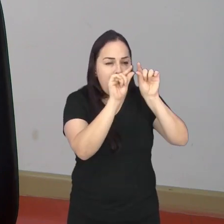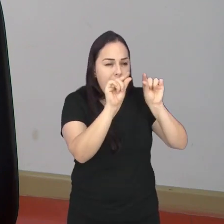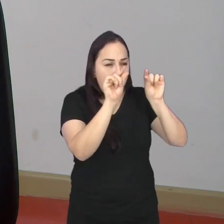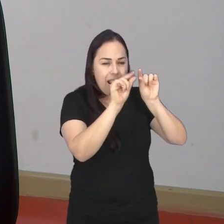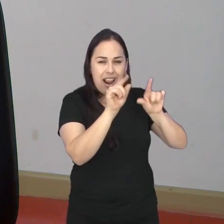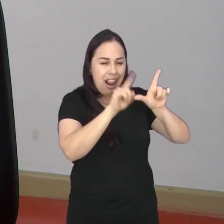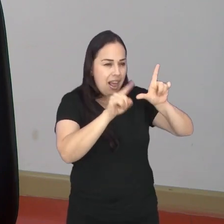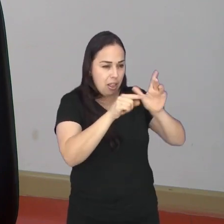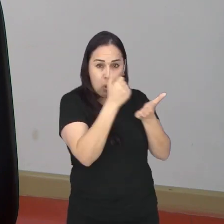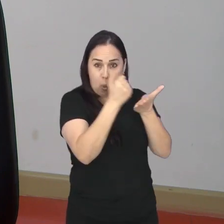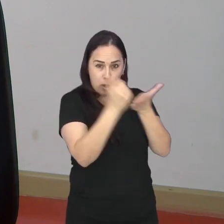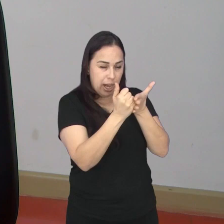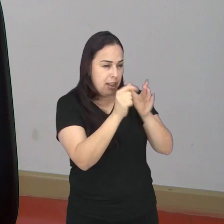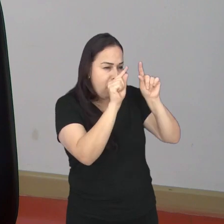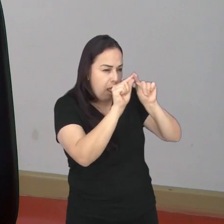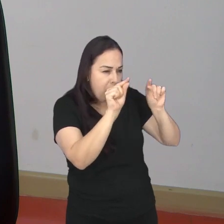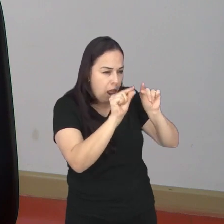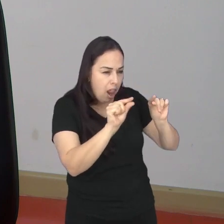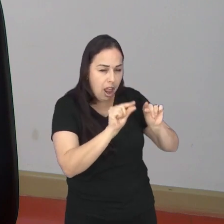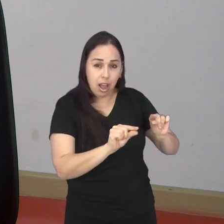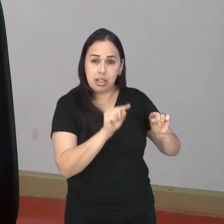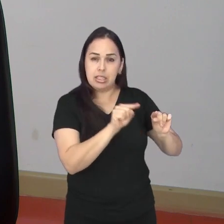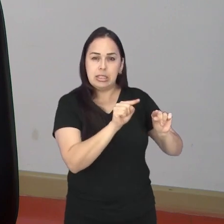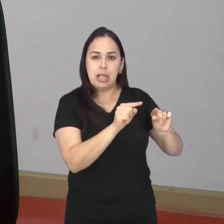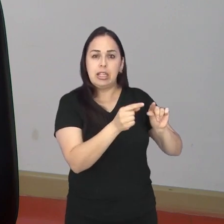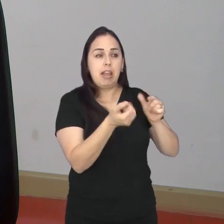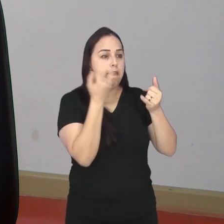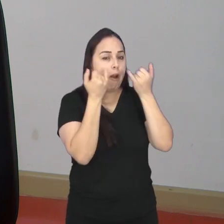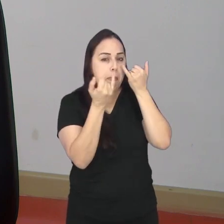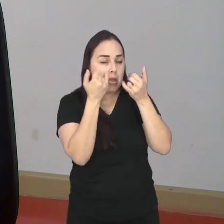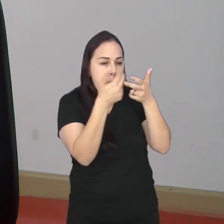ler aquelas letrinhas miúdas antes de fazer a compra,